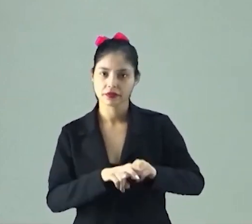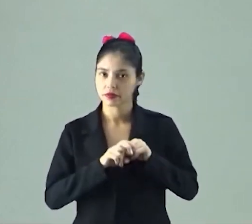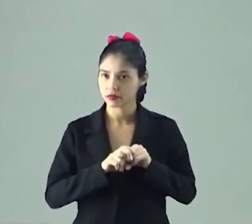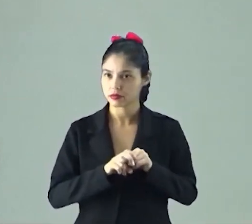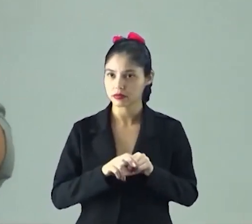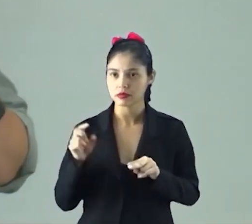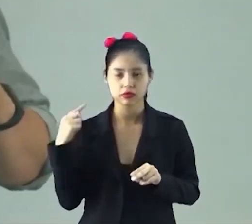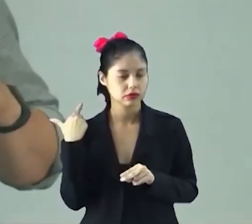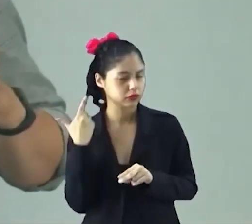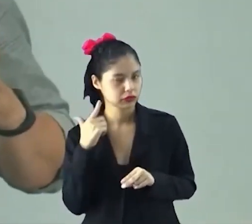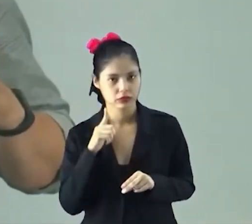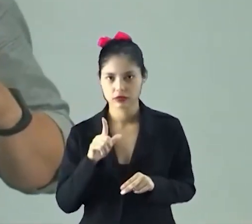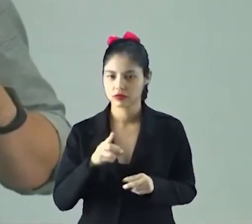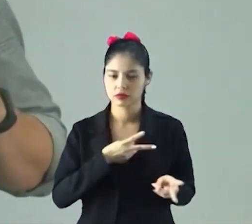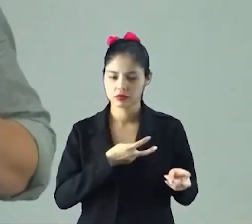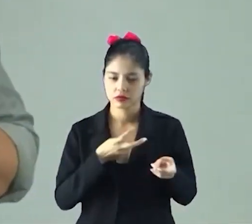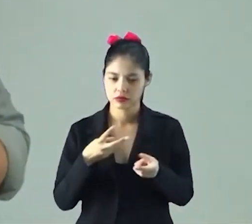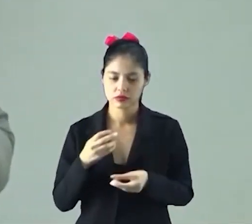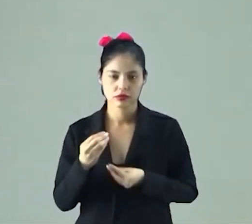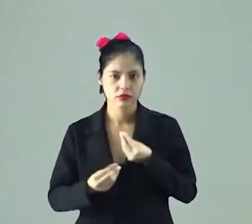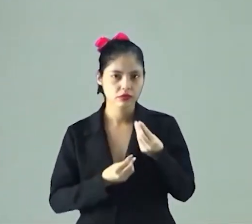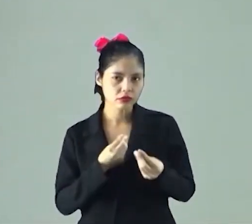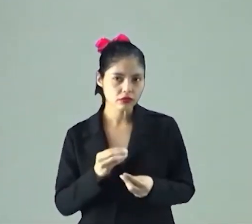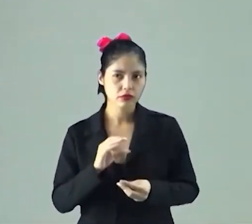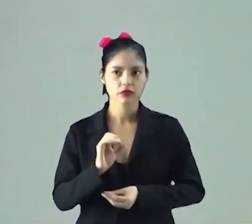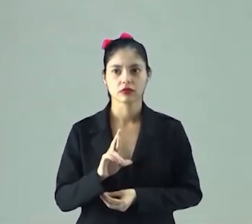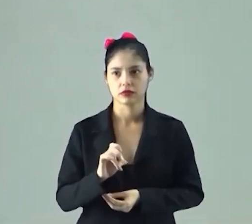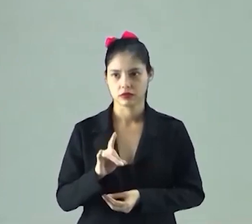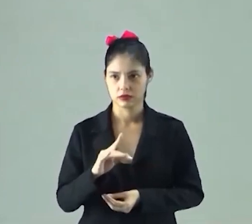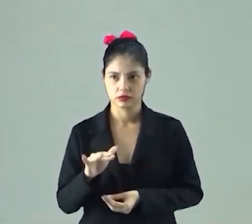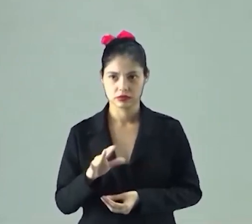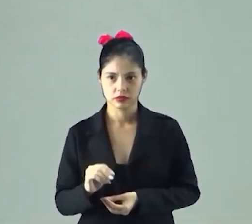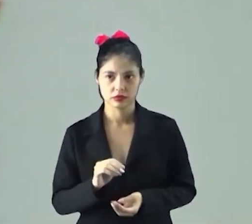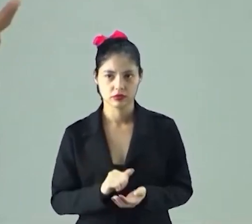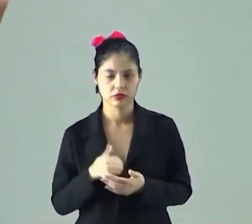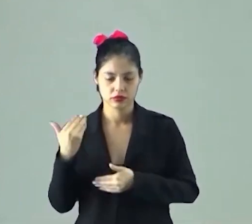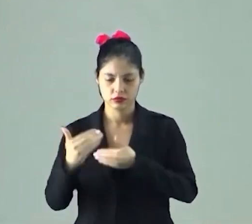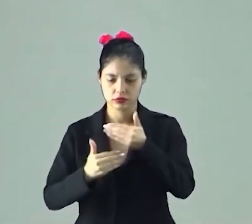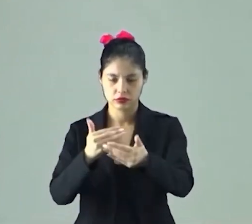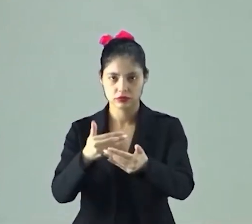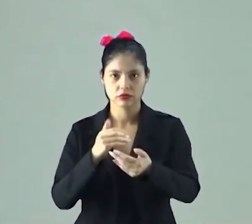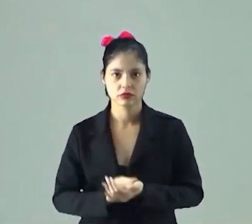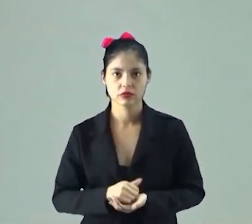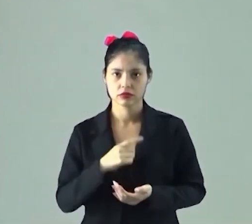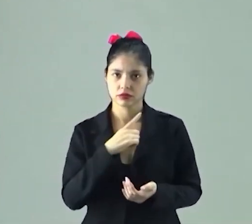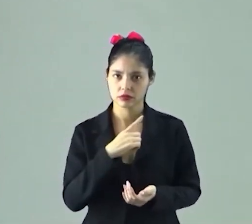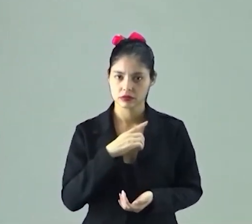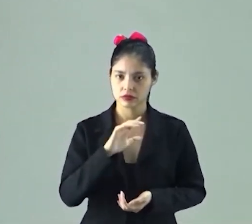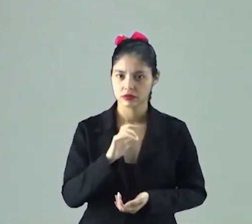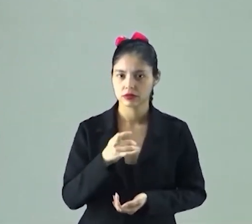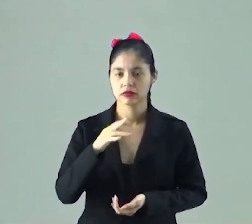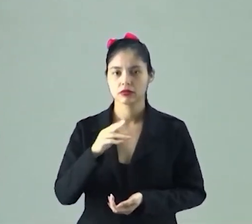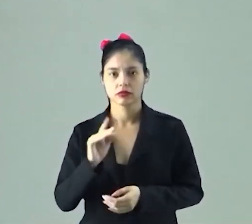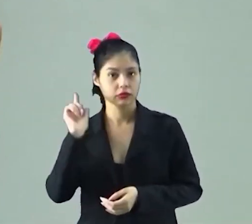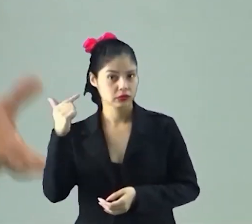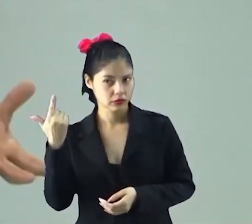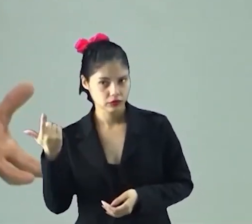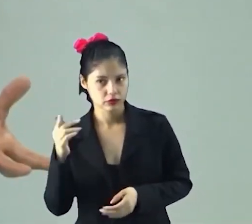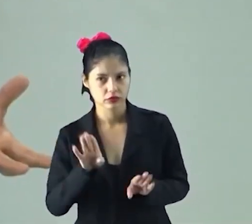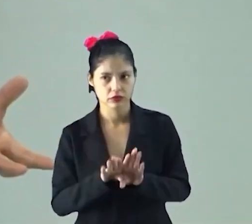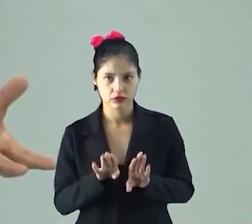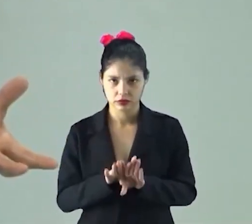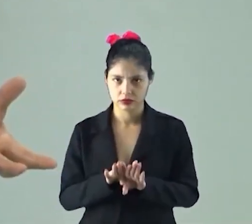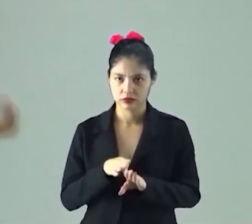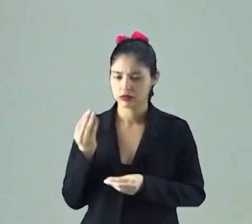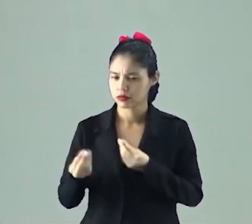isso que às vezes a gente não consegue perceber como os organismos também evoluíram. Então, quando a gente estuda evolução, vai ver um spoiler lá também, como é que